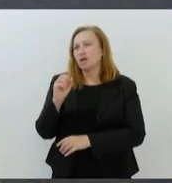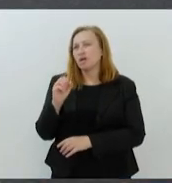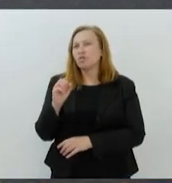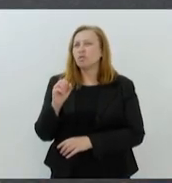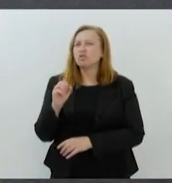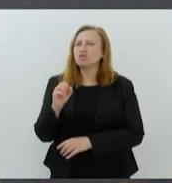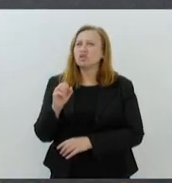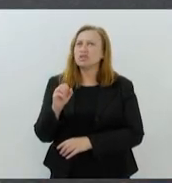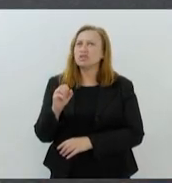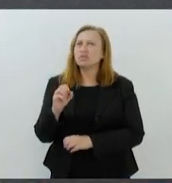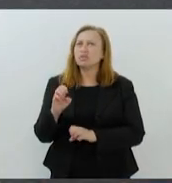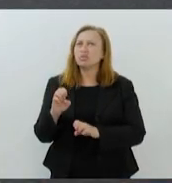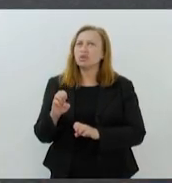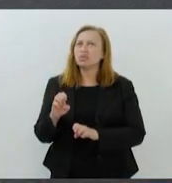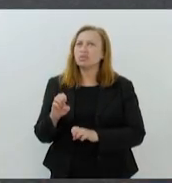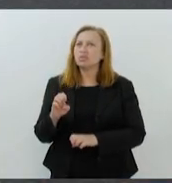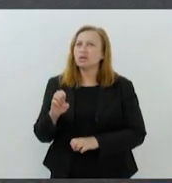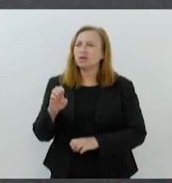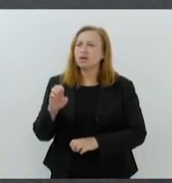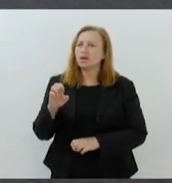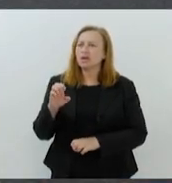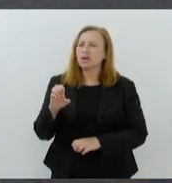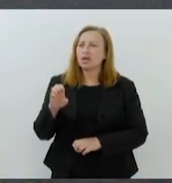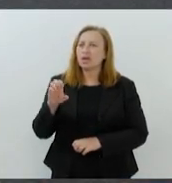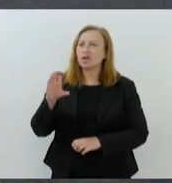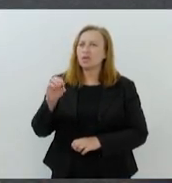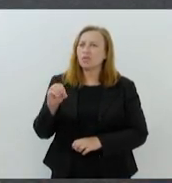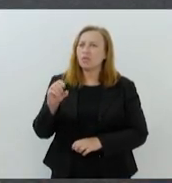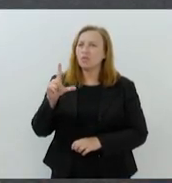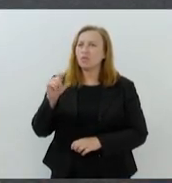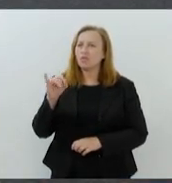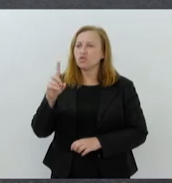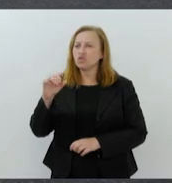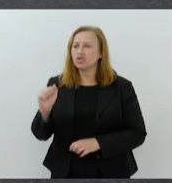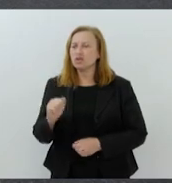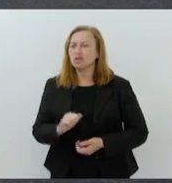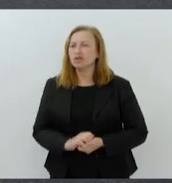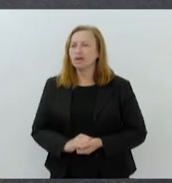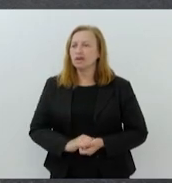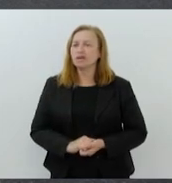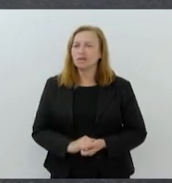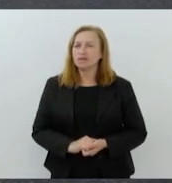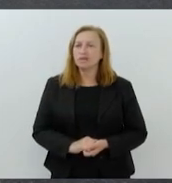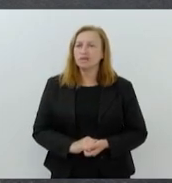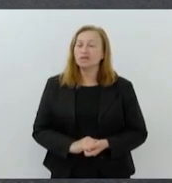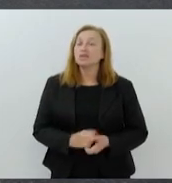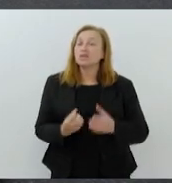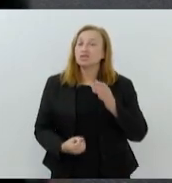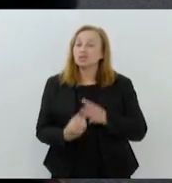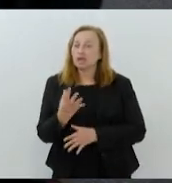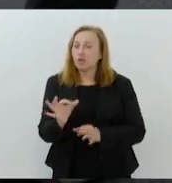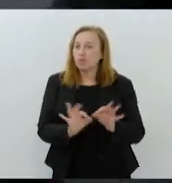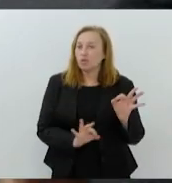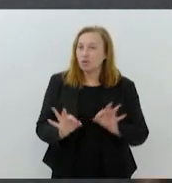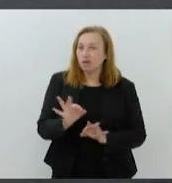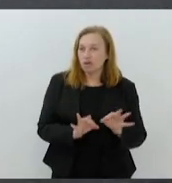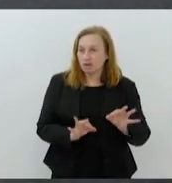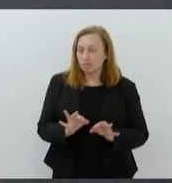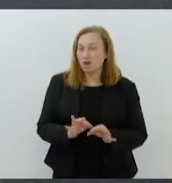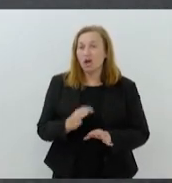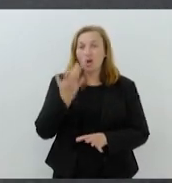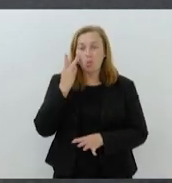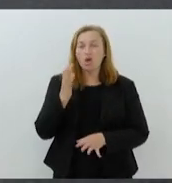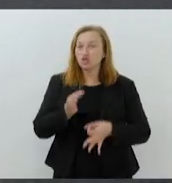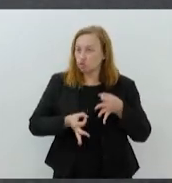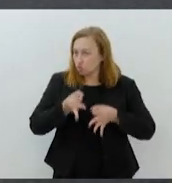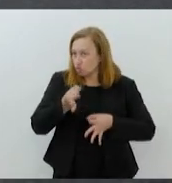MST. Então, essa ideia da deputada Renata Souza de criar um programa para isso, eu acho muito justo.